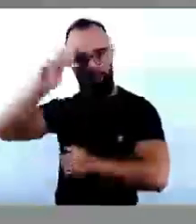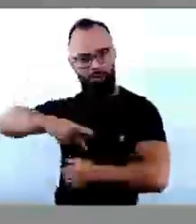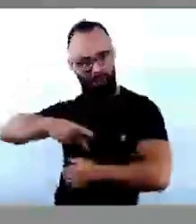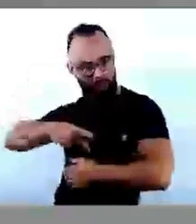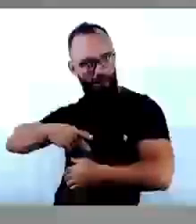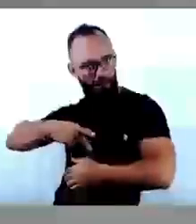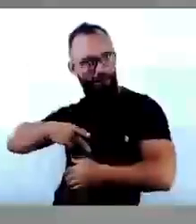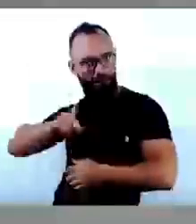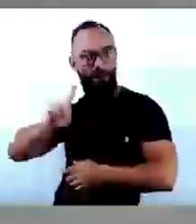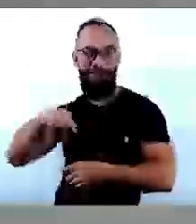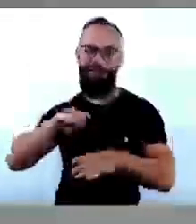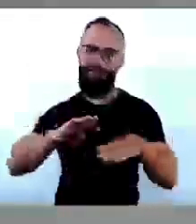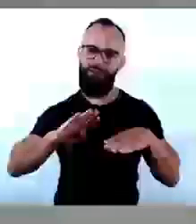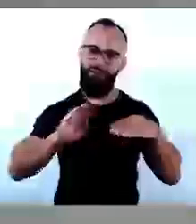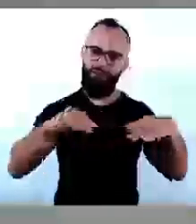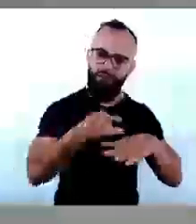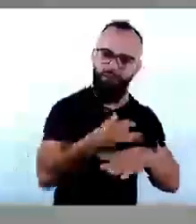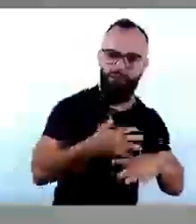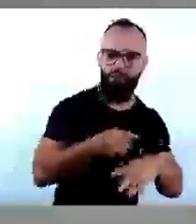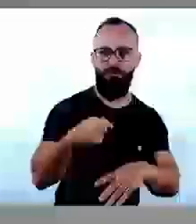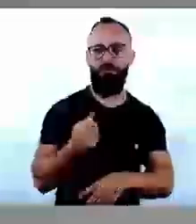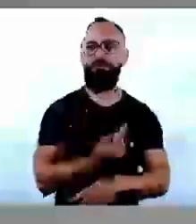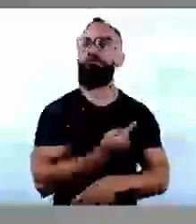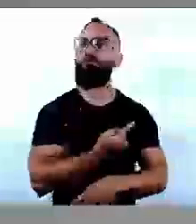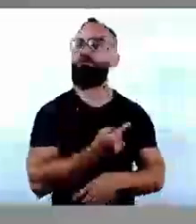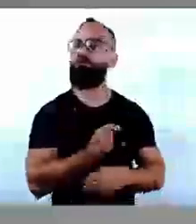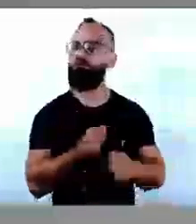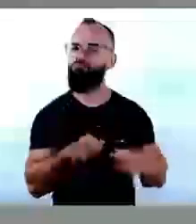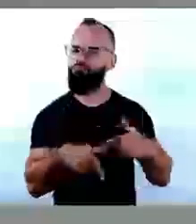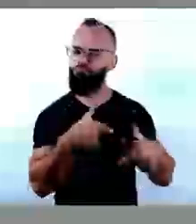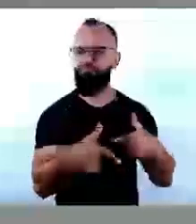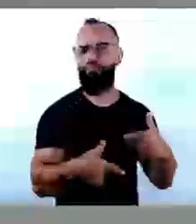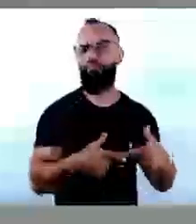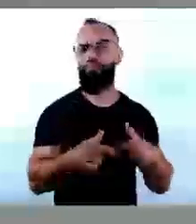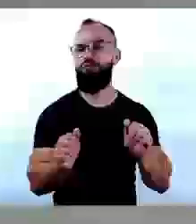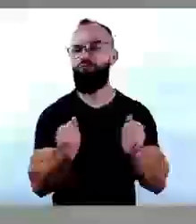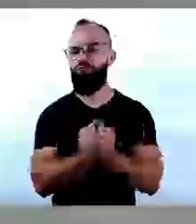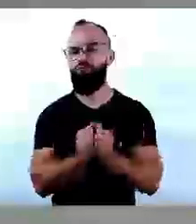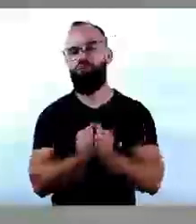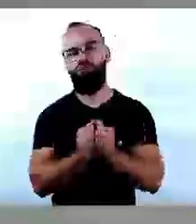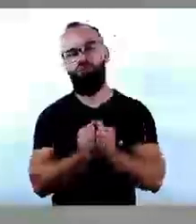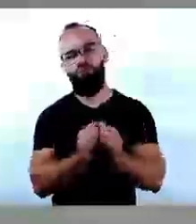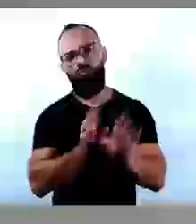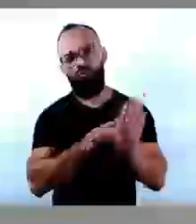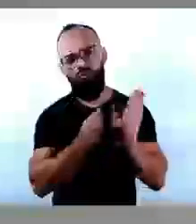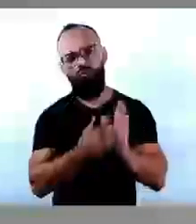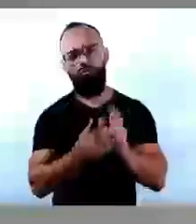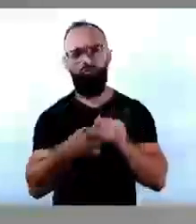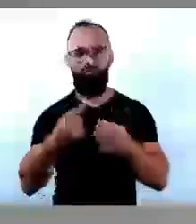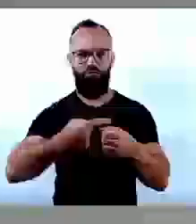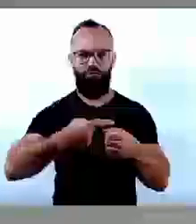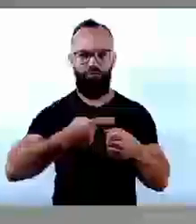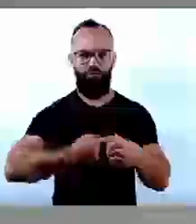e o vereador tá aí para atuar e trabalhar em prol de todo o município